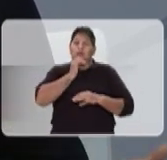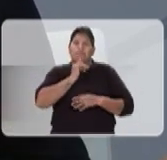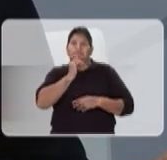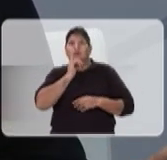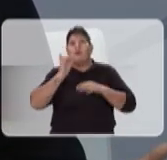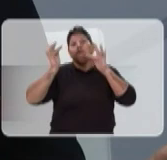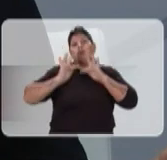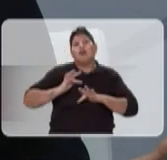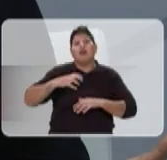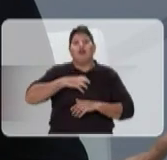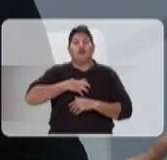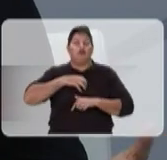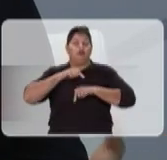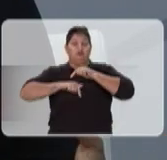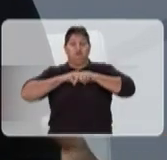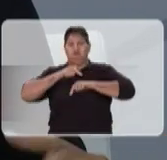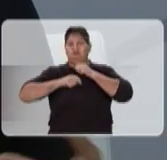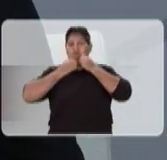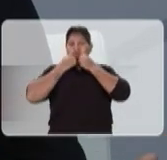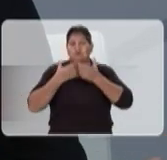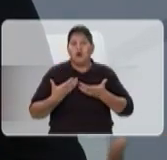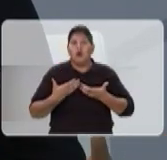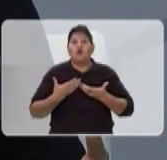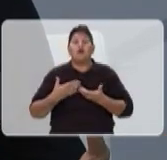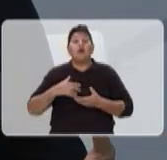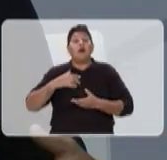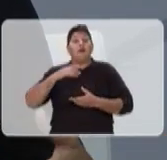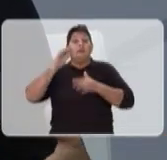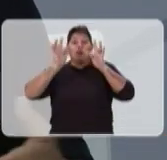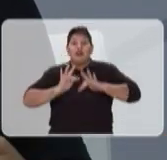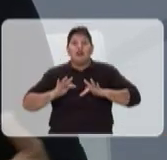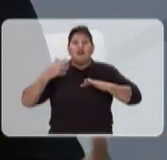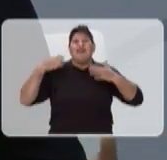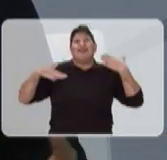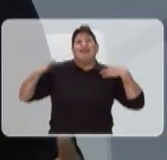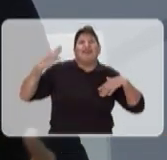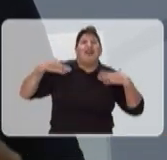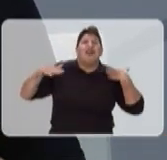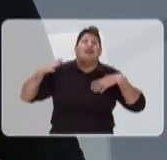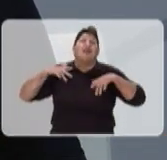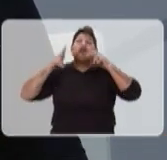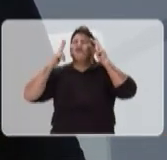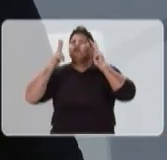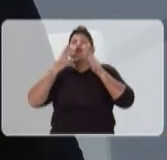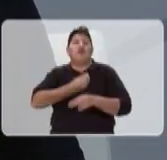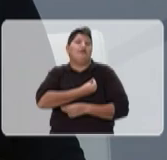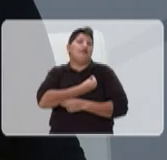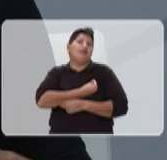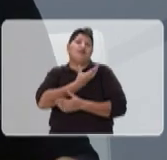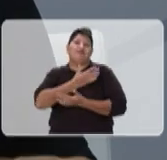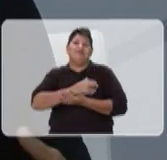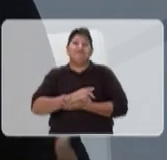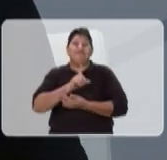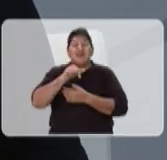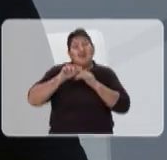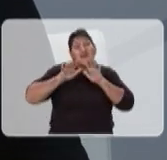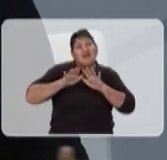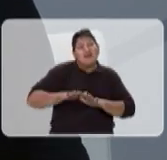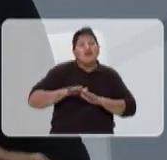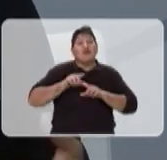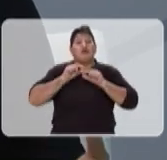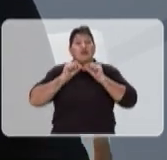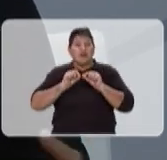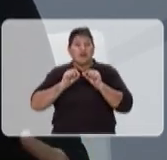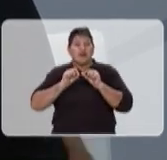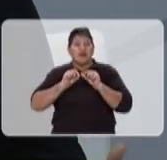de curtir a vida, né? E é isso que, pelo trabalho, a gente também quer, pela